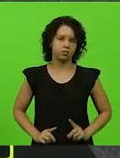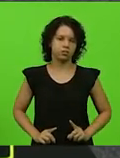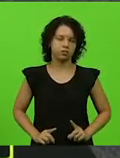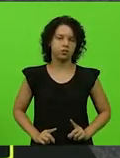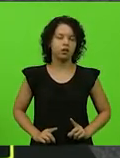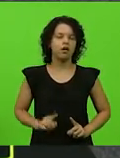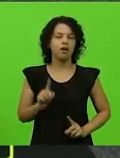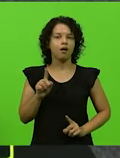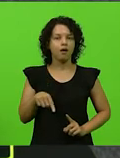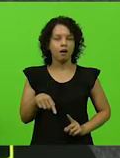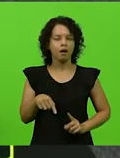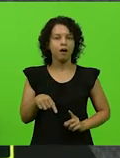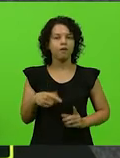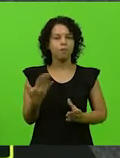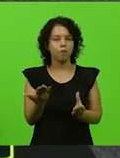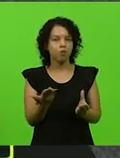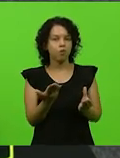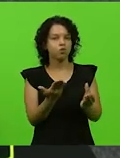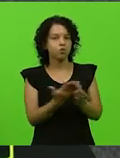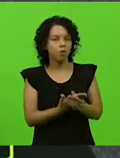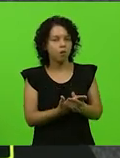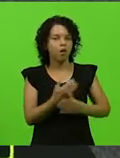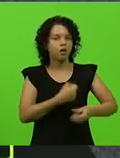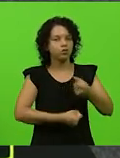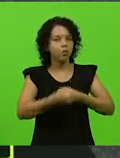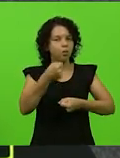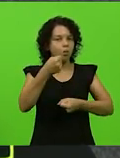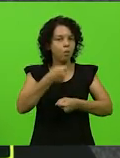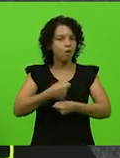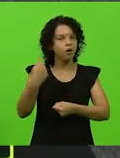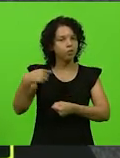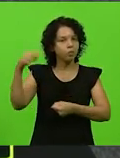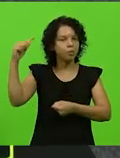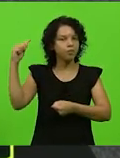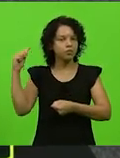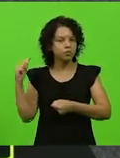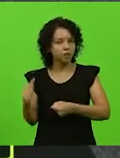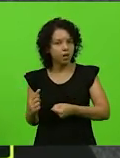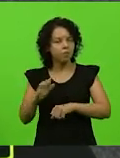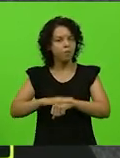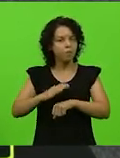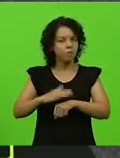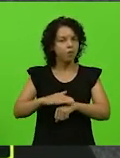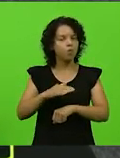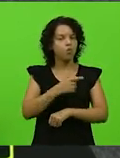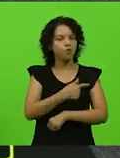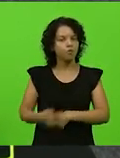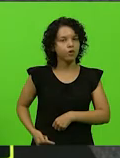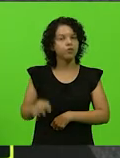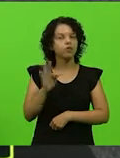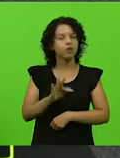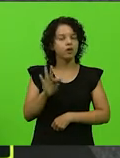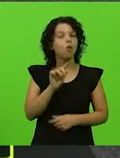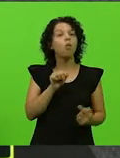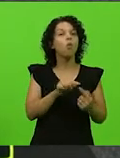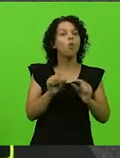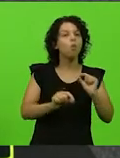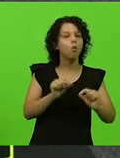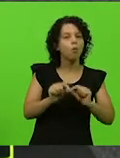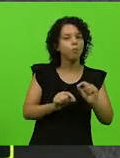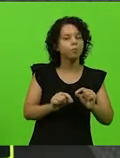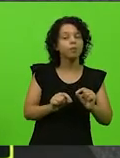no caso foi protocolado ano passado através do Governo Federal para que as pessoas com deficiência